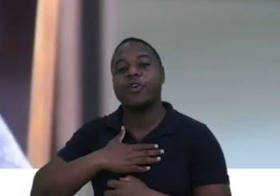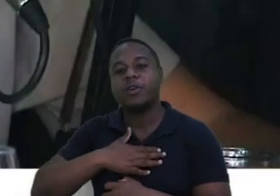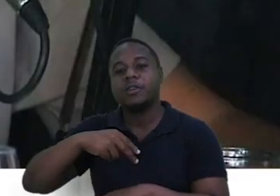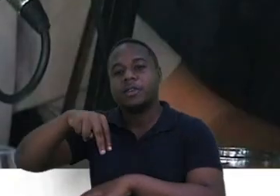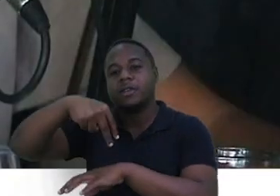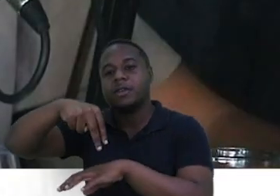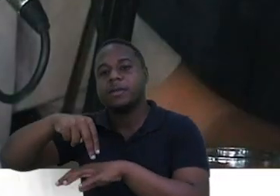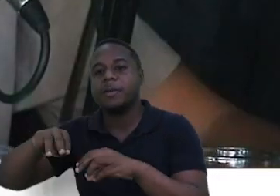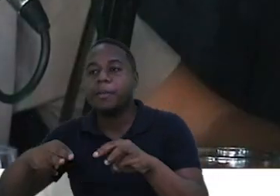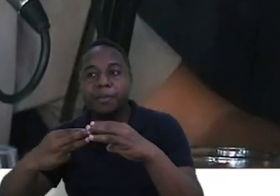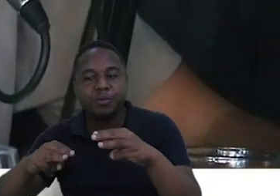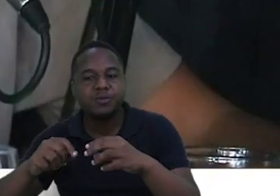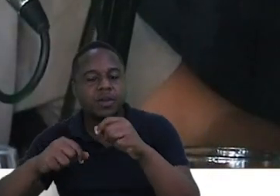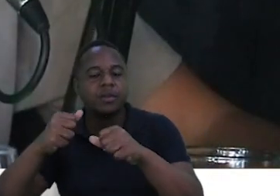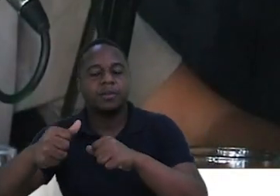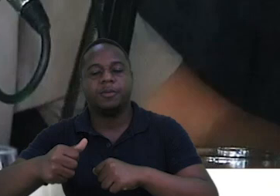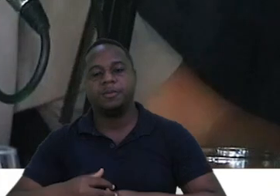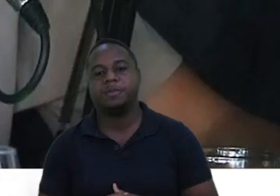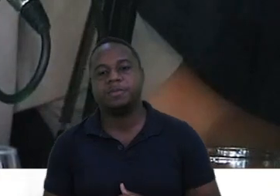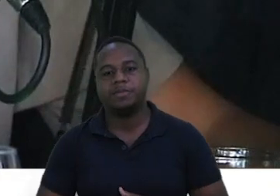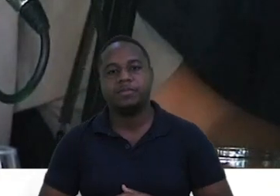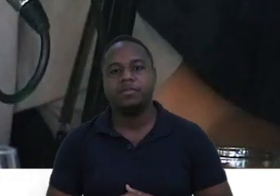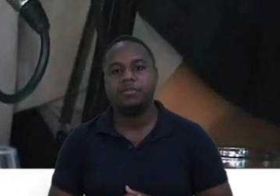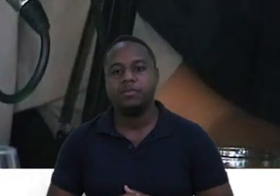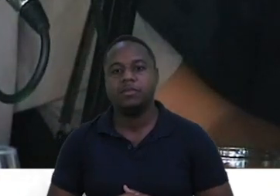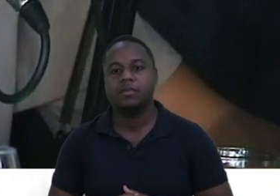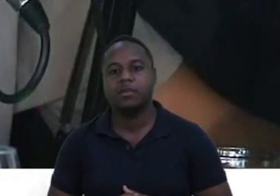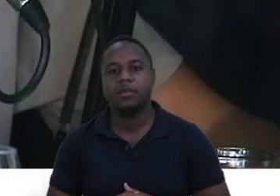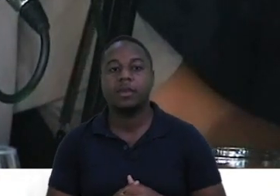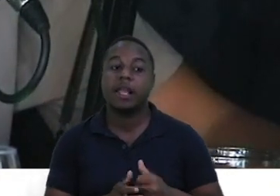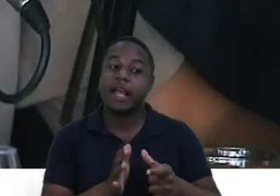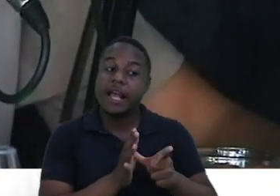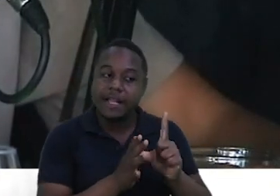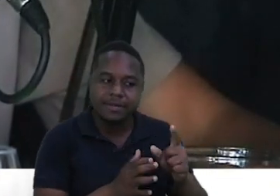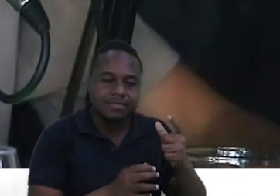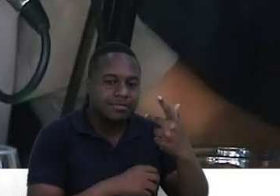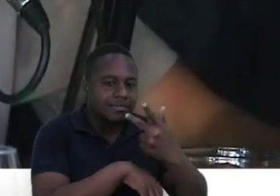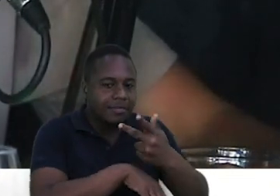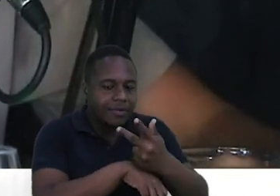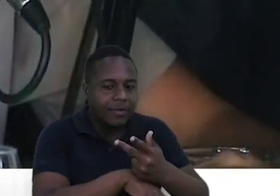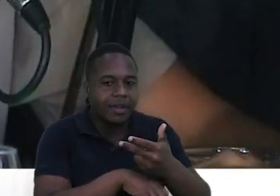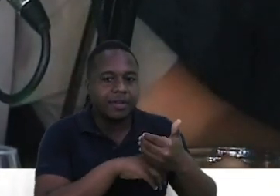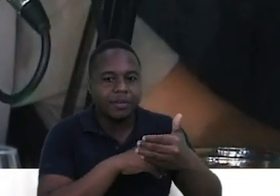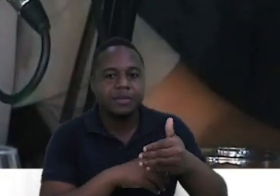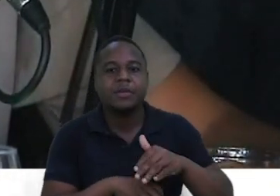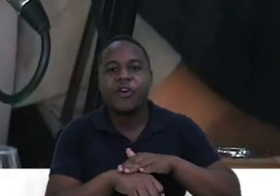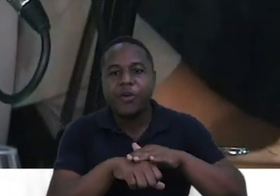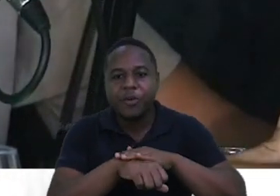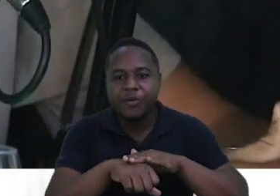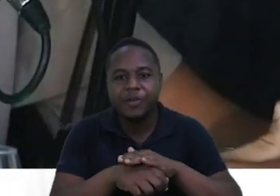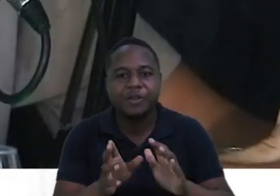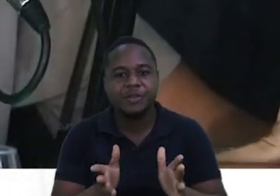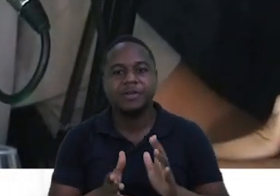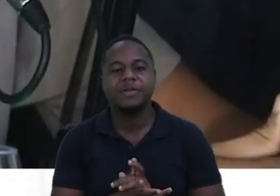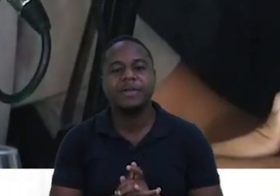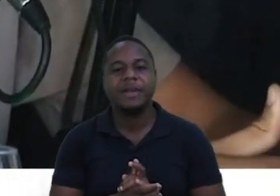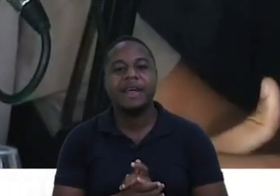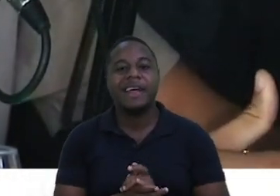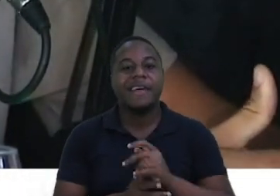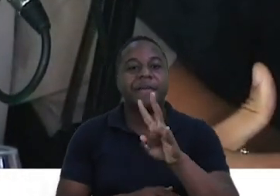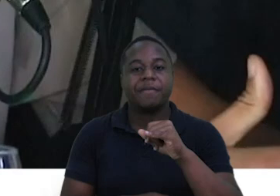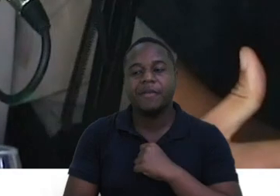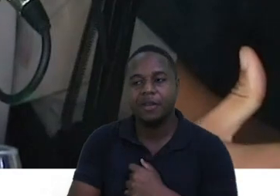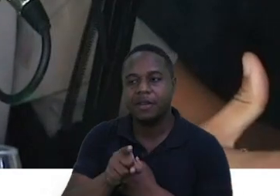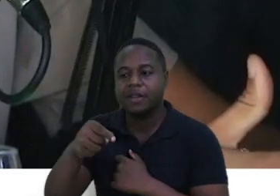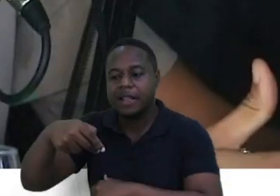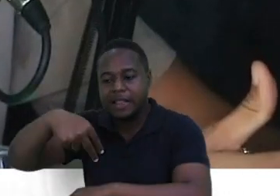como uma passagem também, né? Porque aí, como a gente estava até conversando antes, que as pessoas elas vão pro forró, começam a